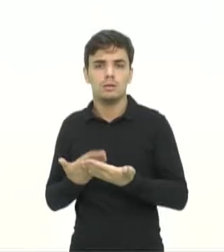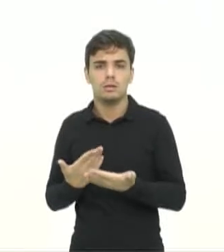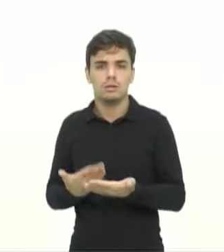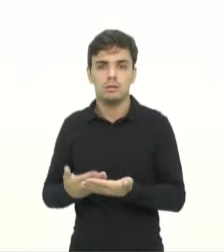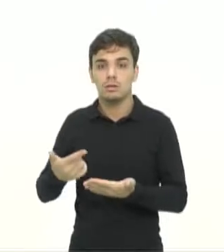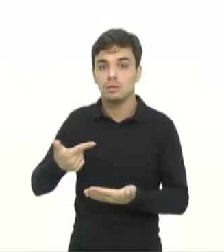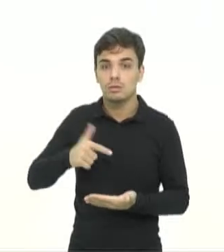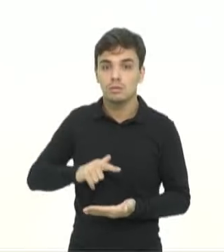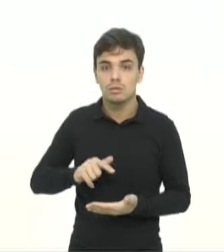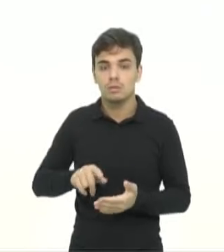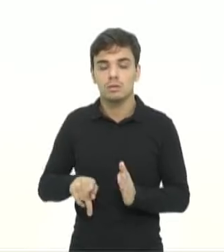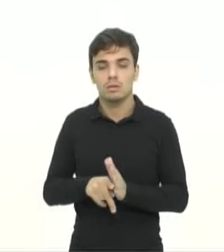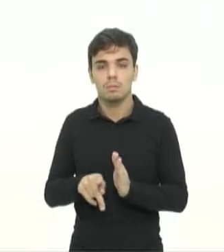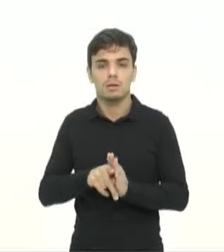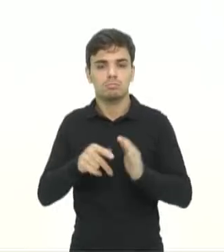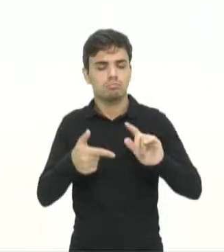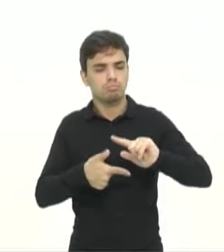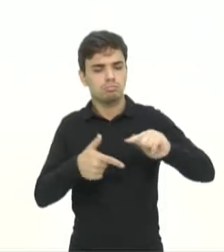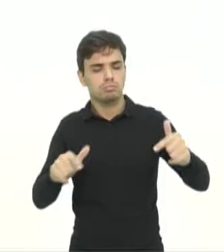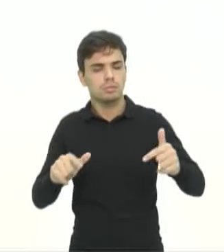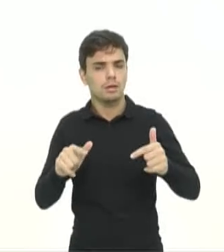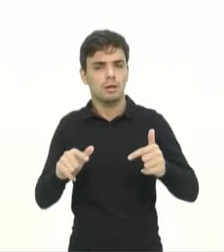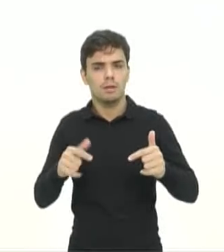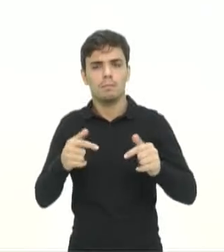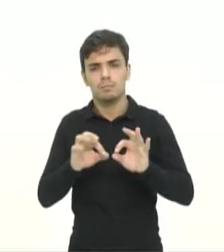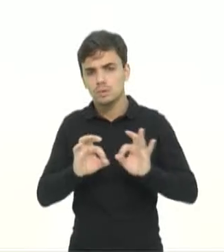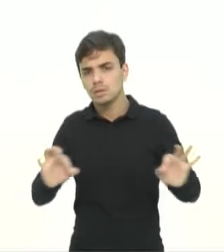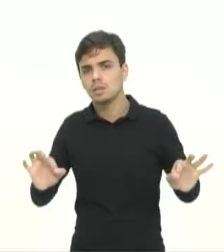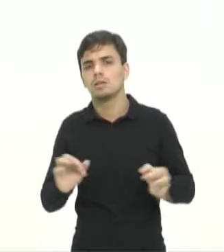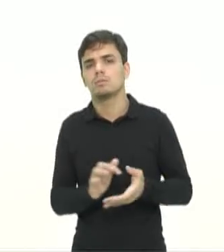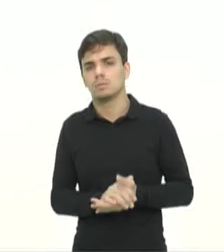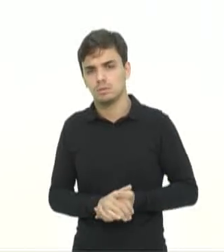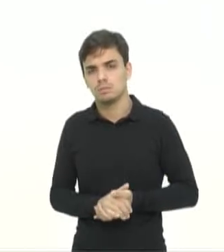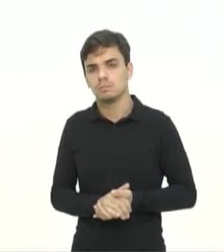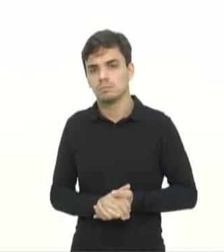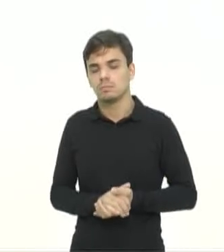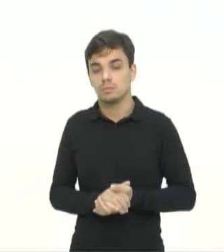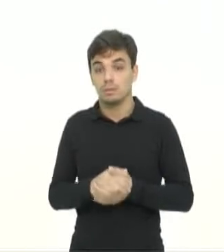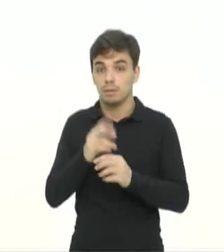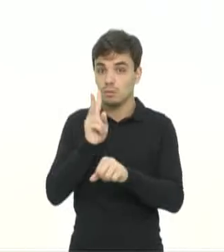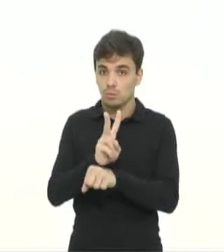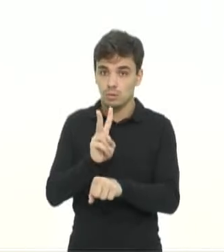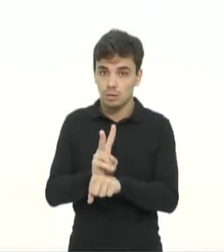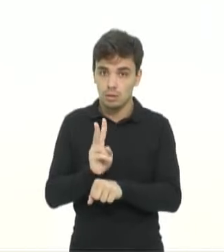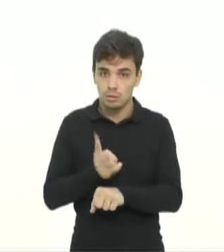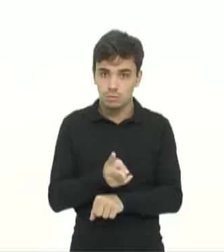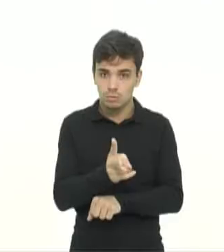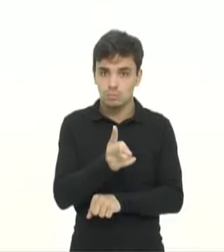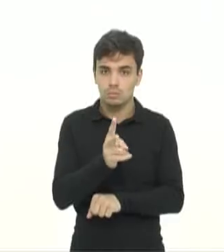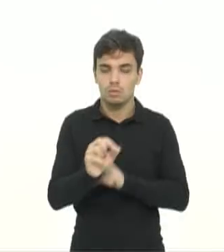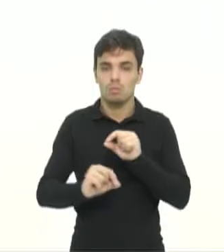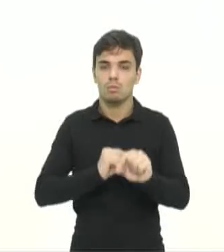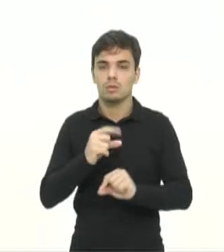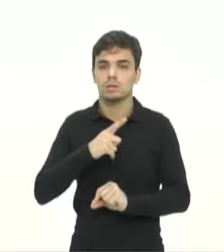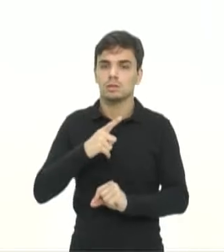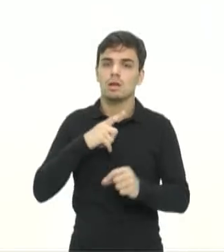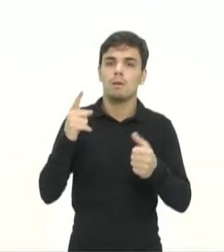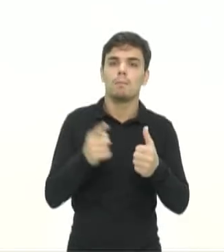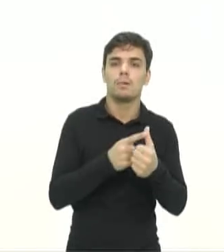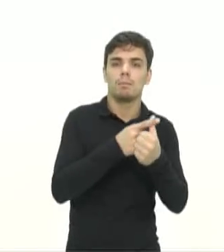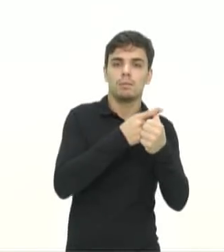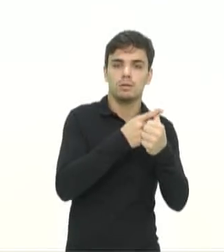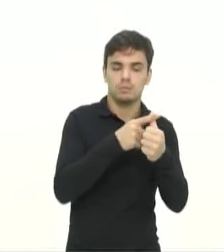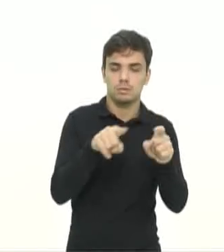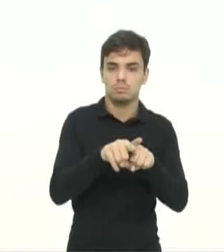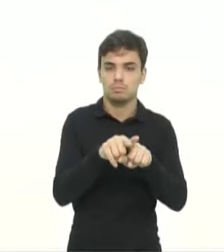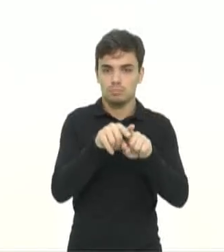das esculturas clássicas em estruturas cada vez mais simples, preservando apenas o que havia de mais primitivo e denso